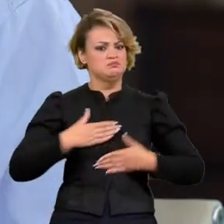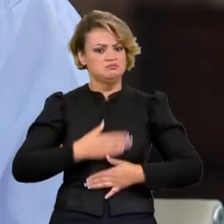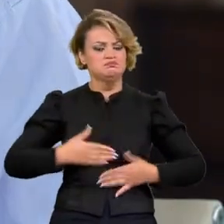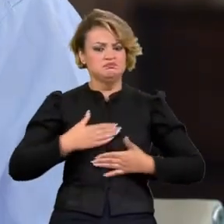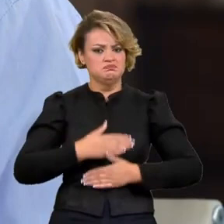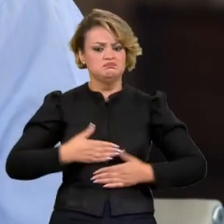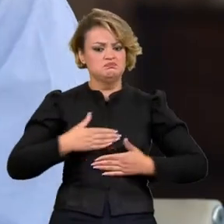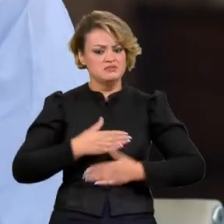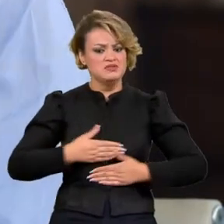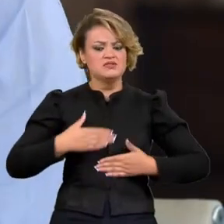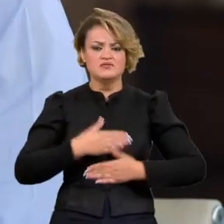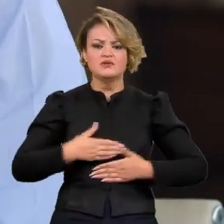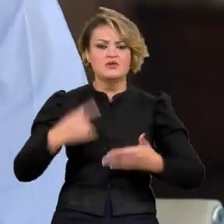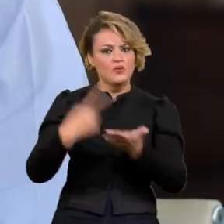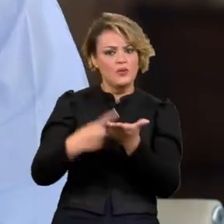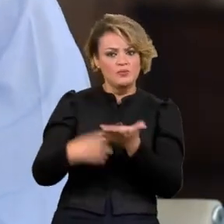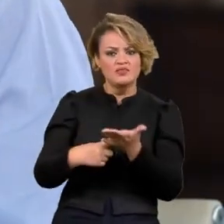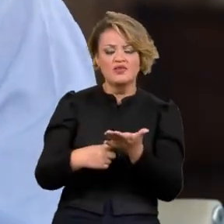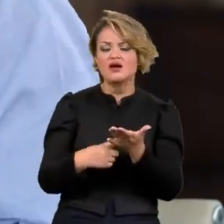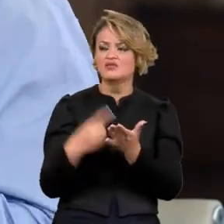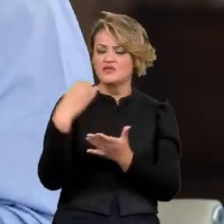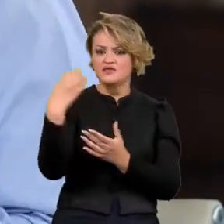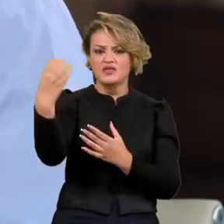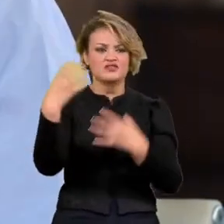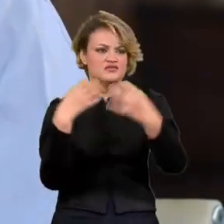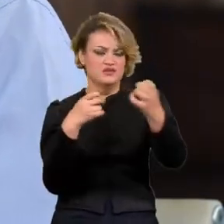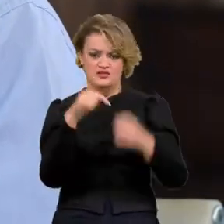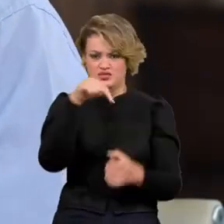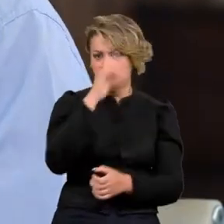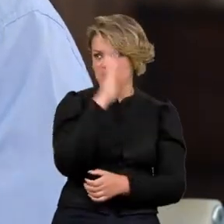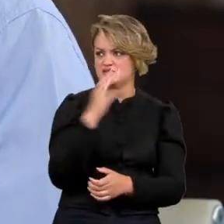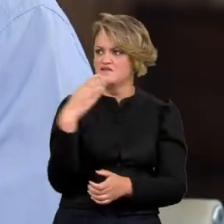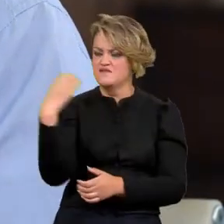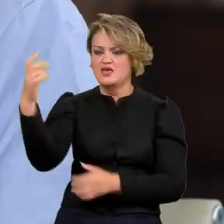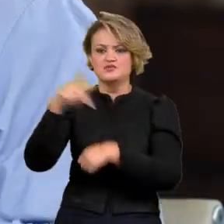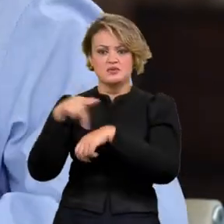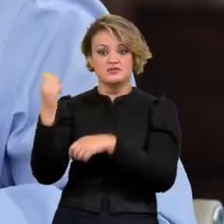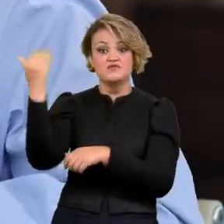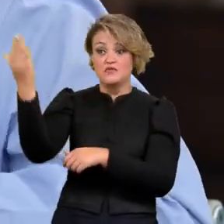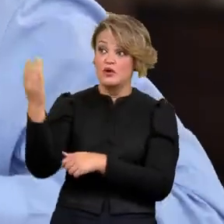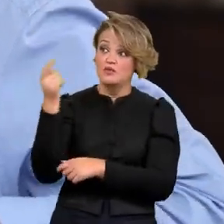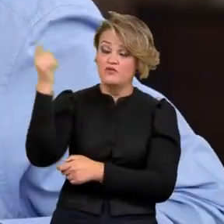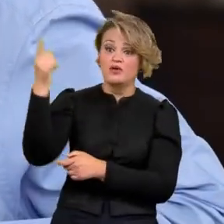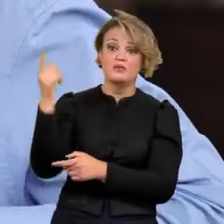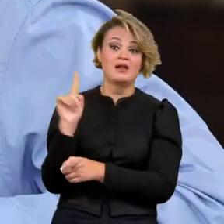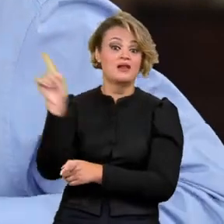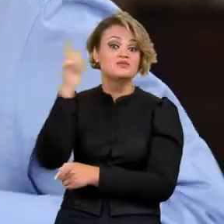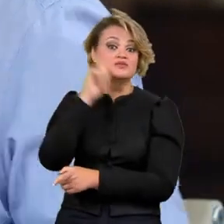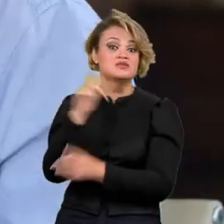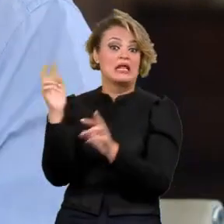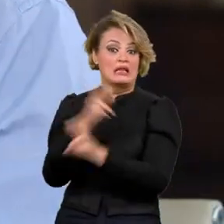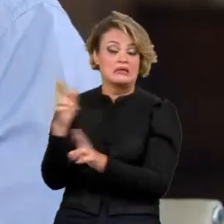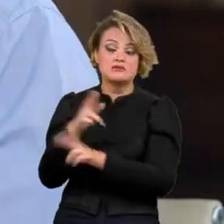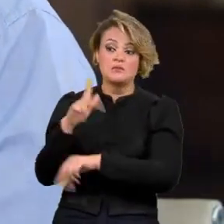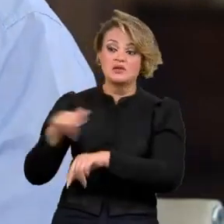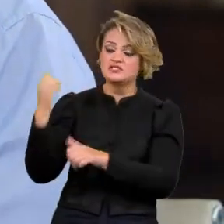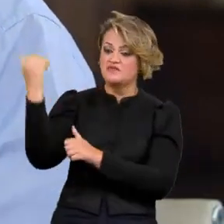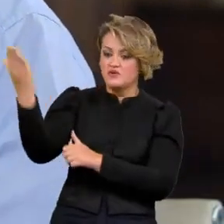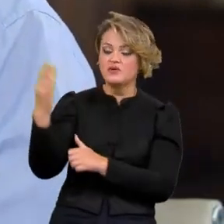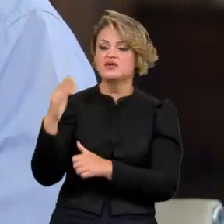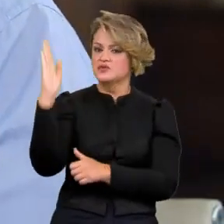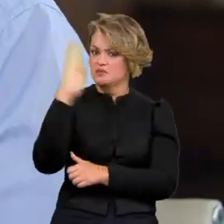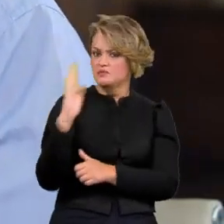com viagens posterior porque é preciso recuperar a capacidade do mercado interno brasileiro e o Brasil tava ligeiro de política